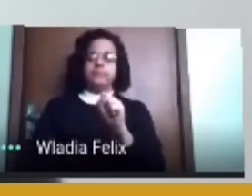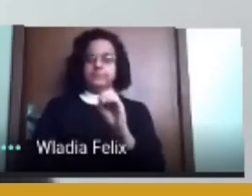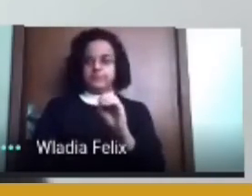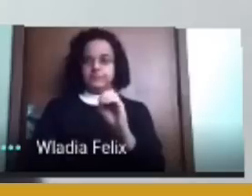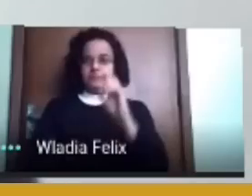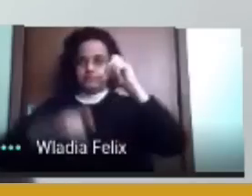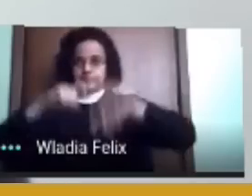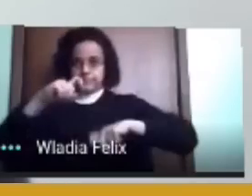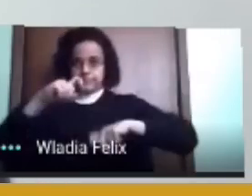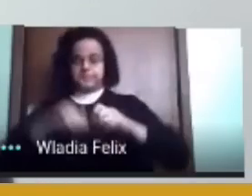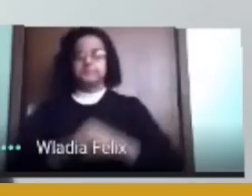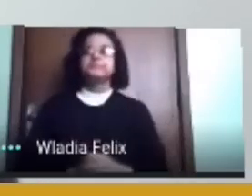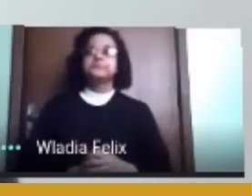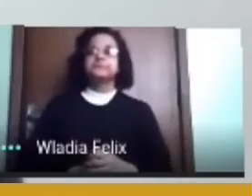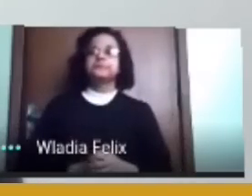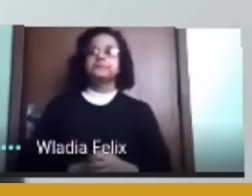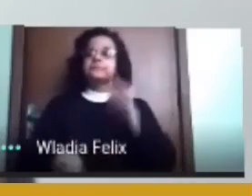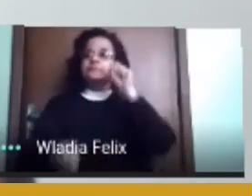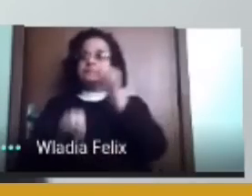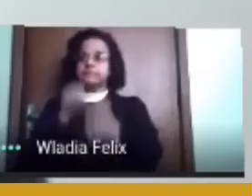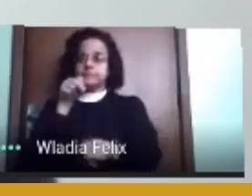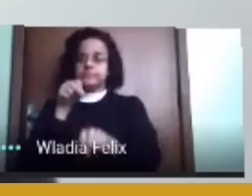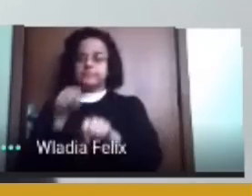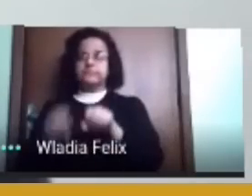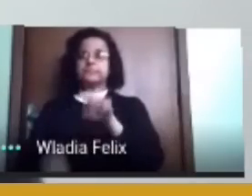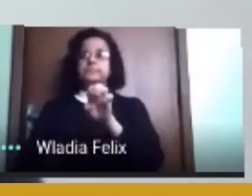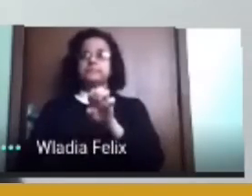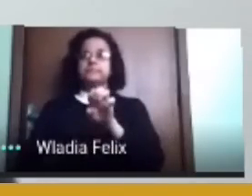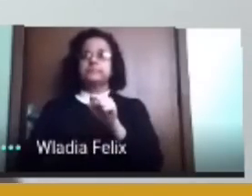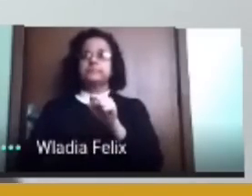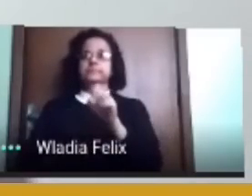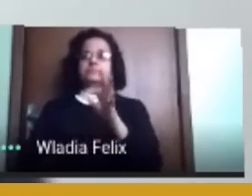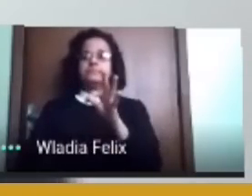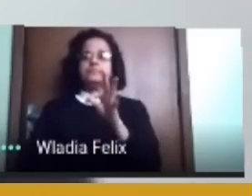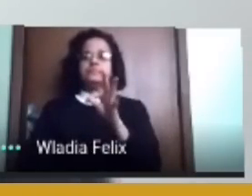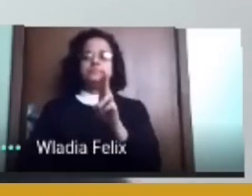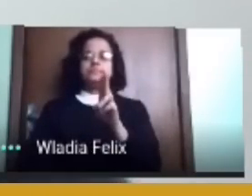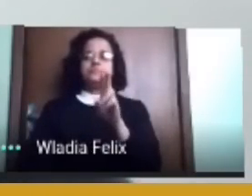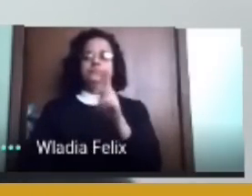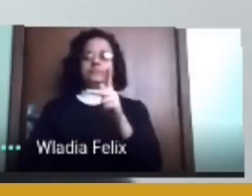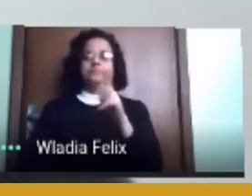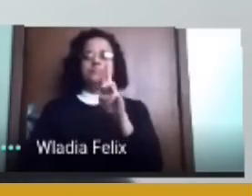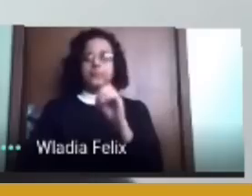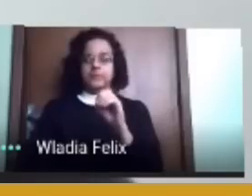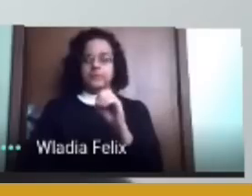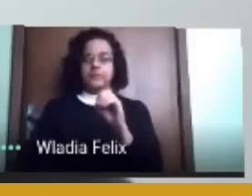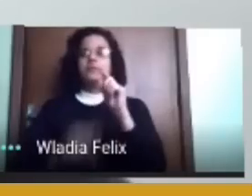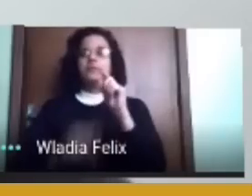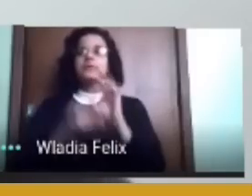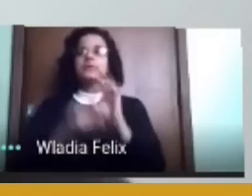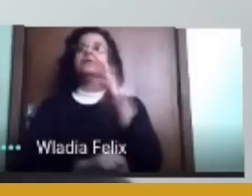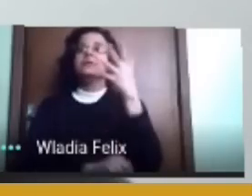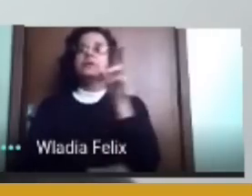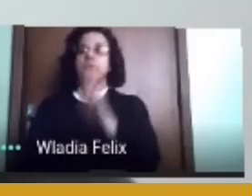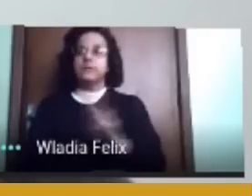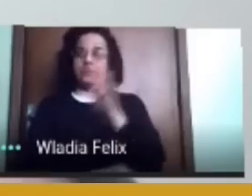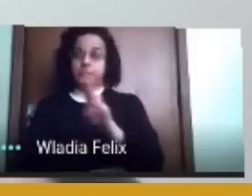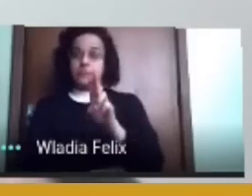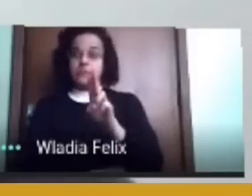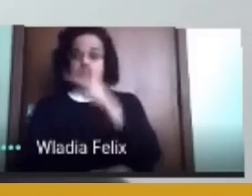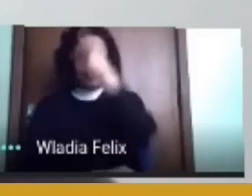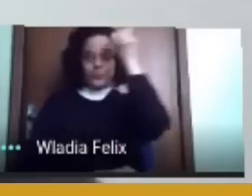ou adolescente ele é usado para estimulação ou satisfação sexual de uma pessoa mais velha, tá? Então, acontece